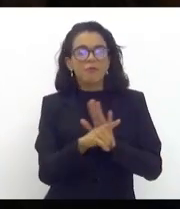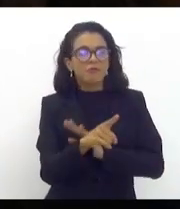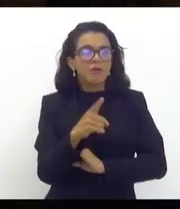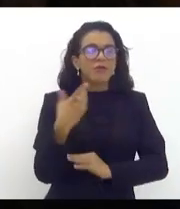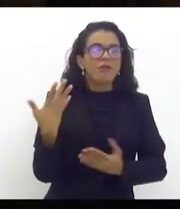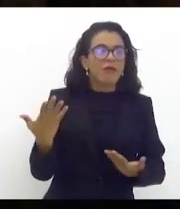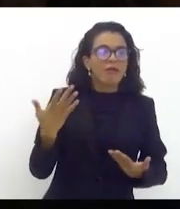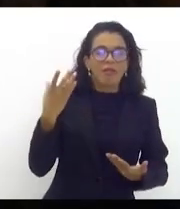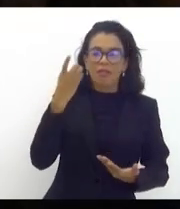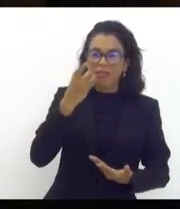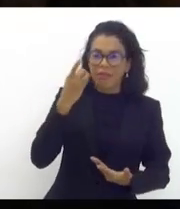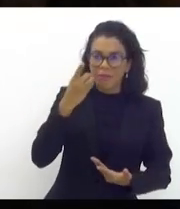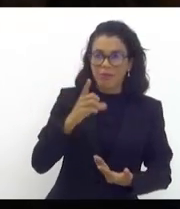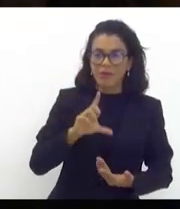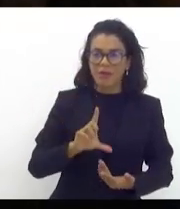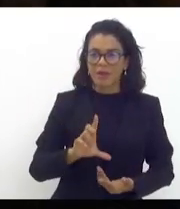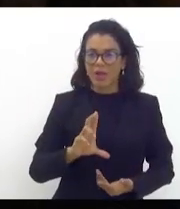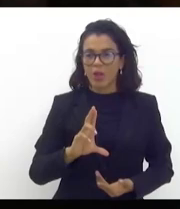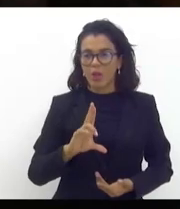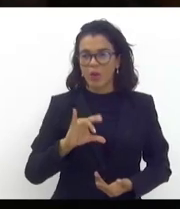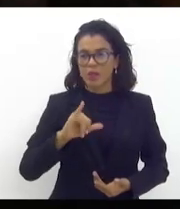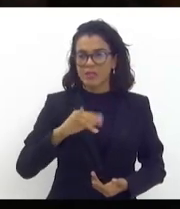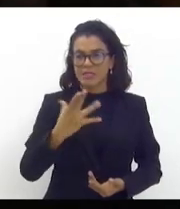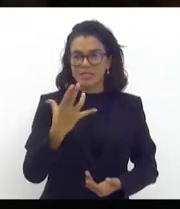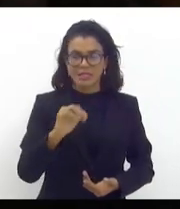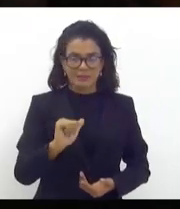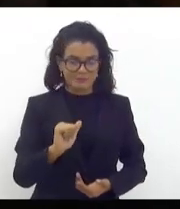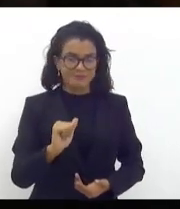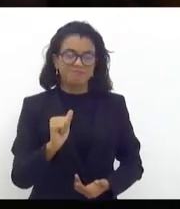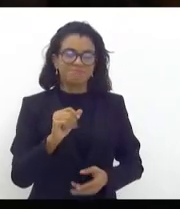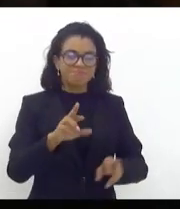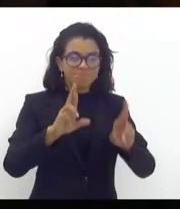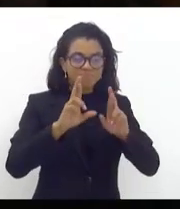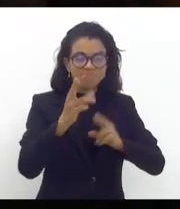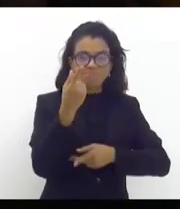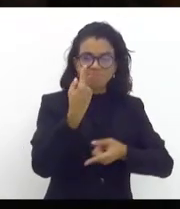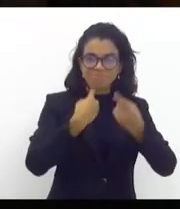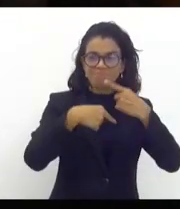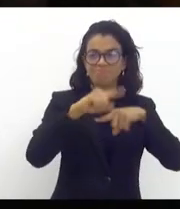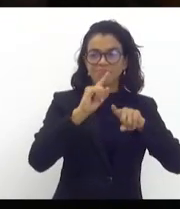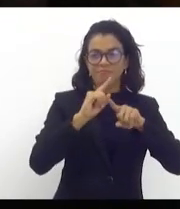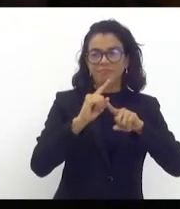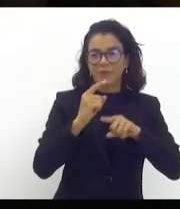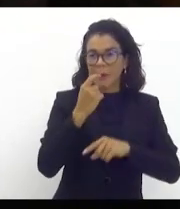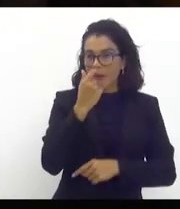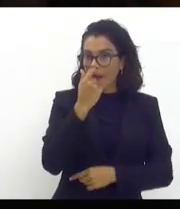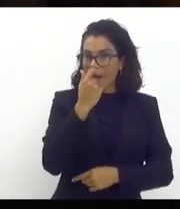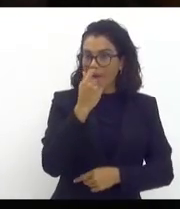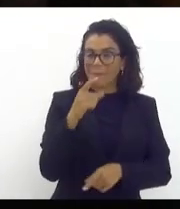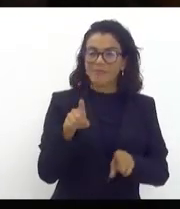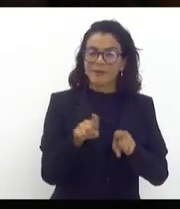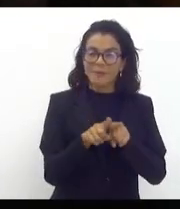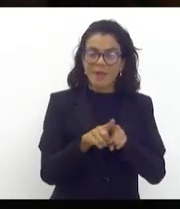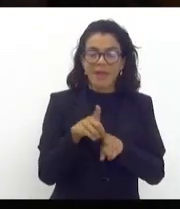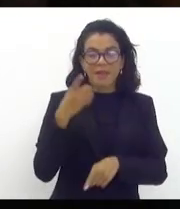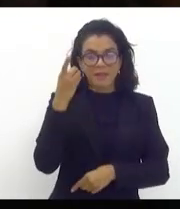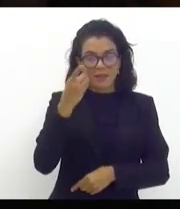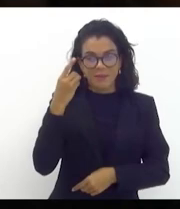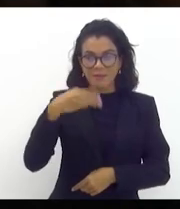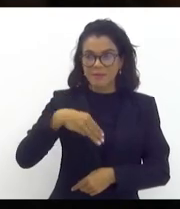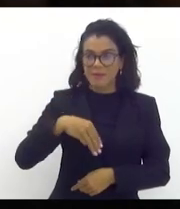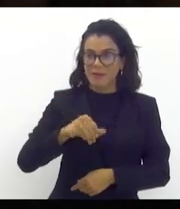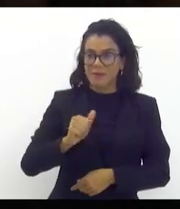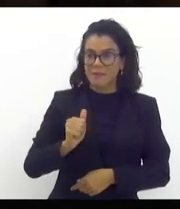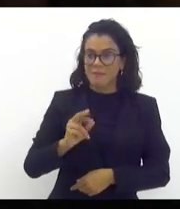senhora e almejaram uma recuperação rápida. Verifiquei aqui que a deputada Marta Rocha e